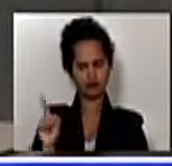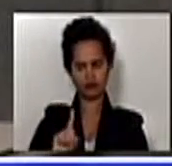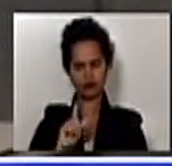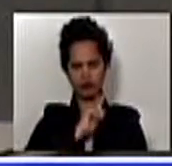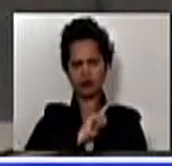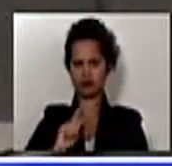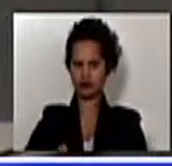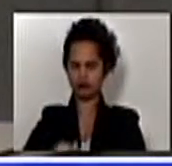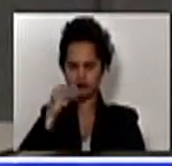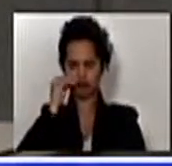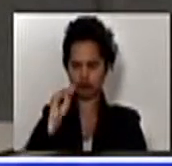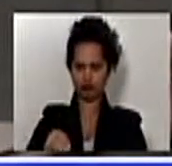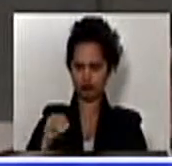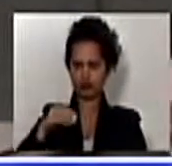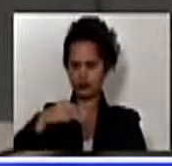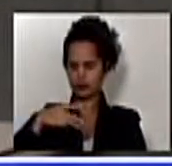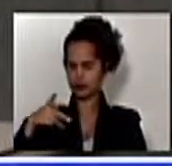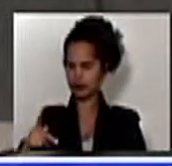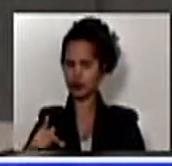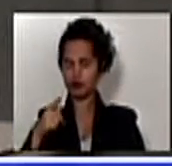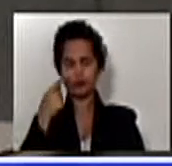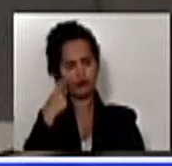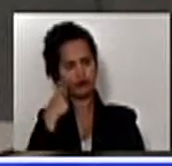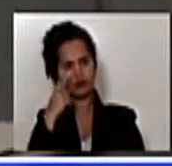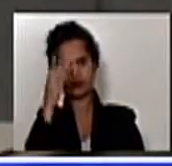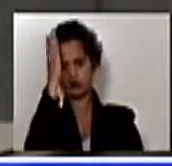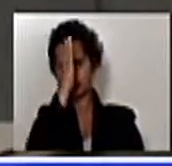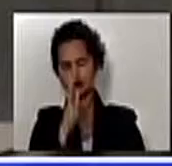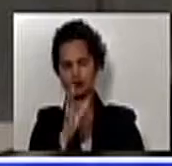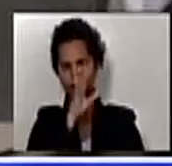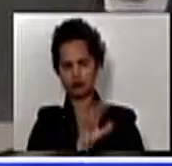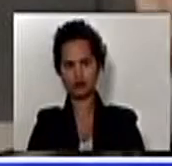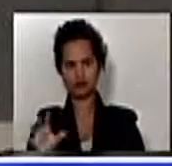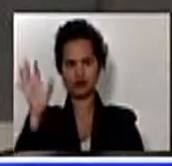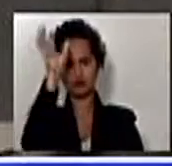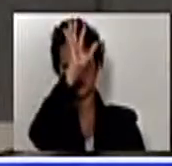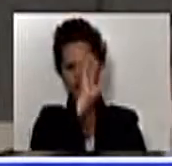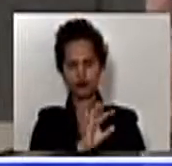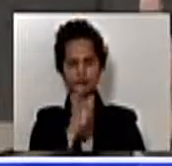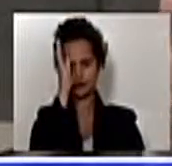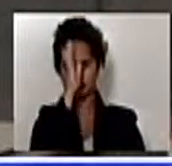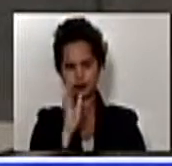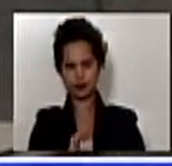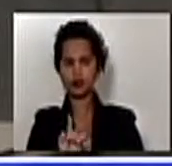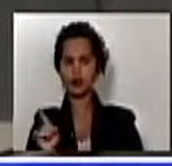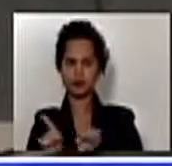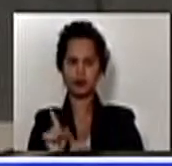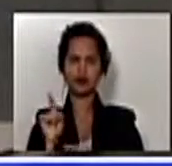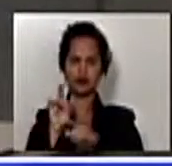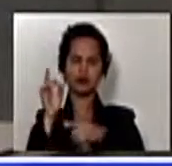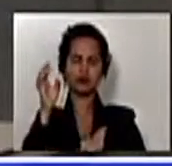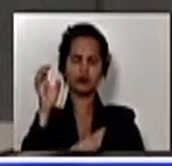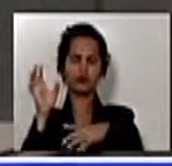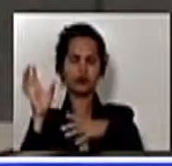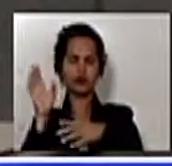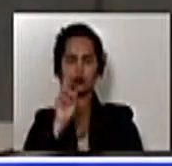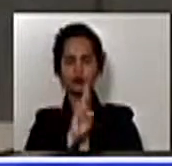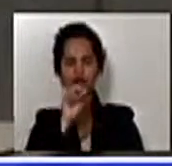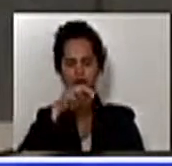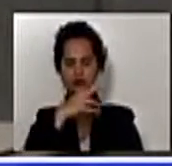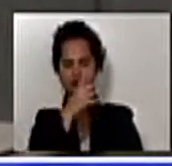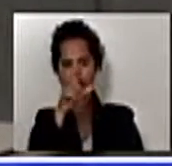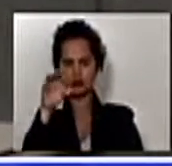a gente vem acompanhando aqui em Alagoas e no Brasil como um todo, não é, inclusive com a União, que é detentora do maior orçamento, que detém